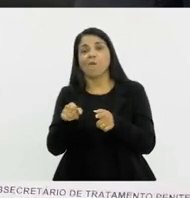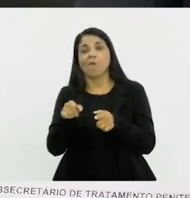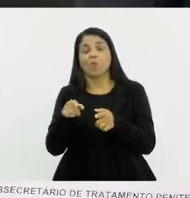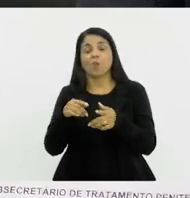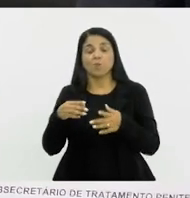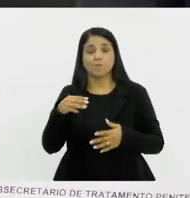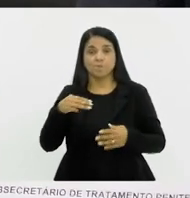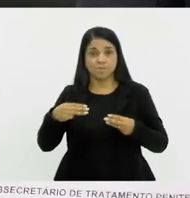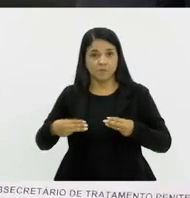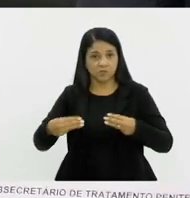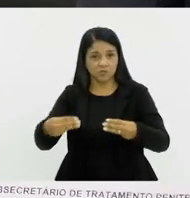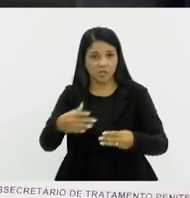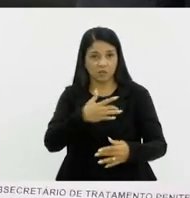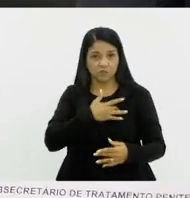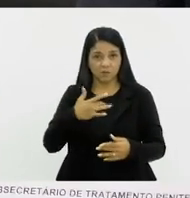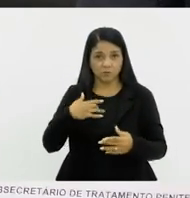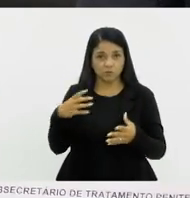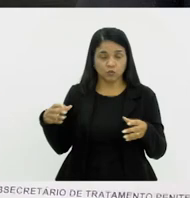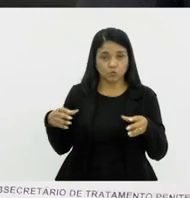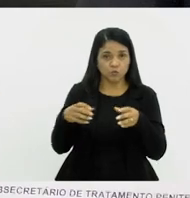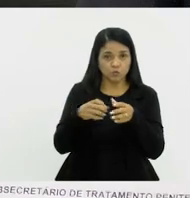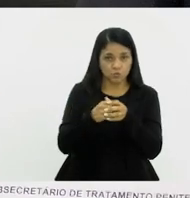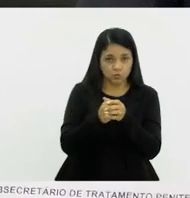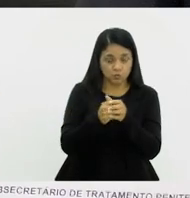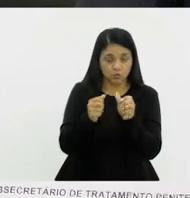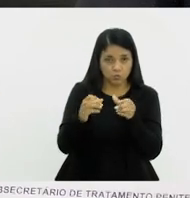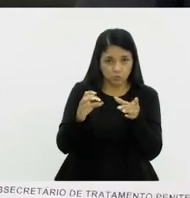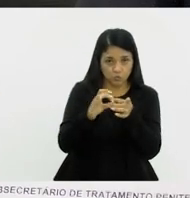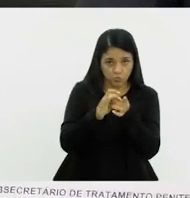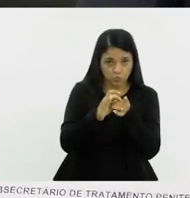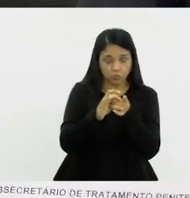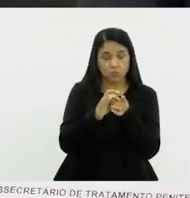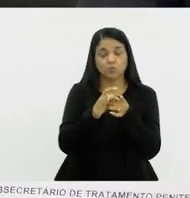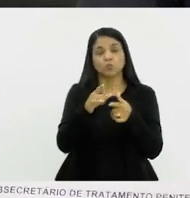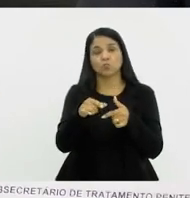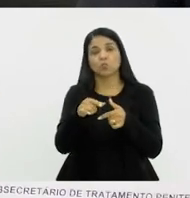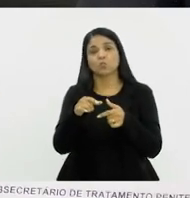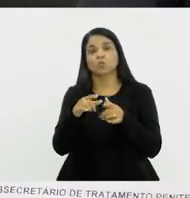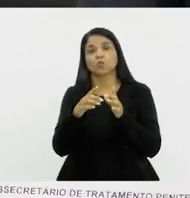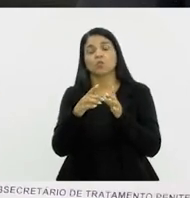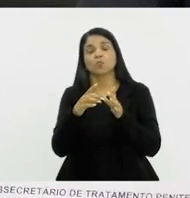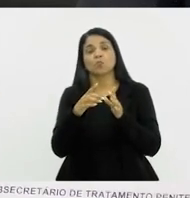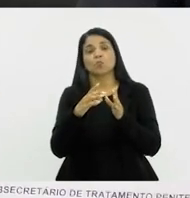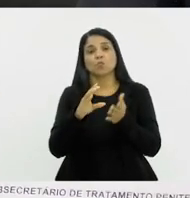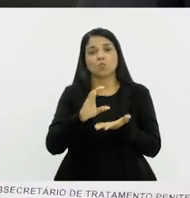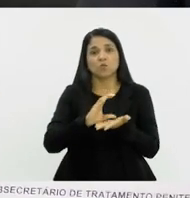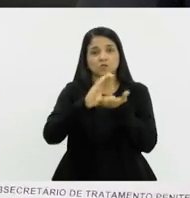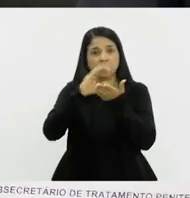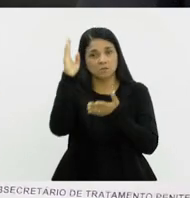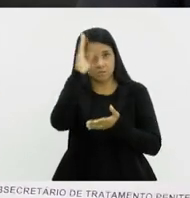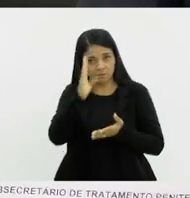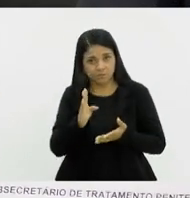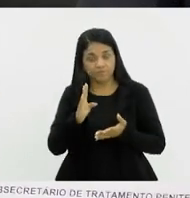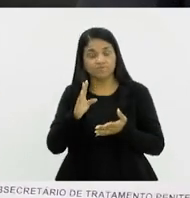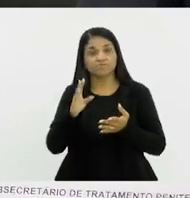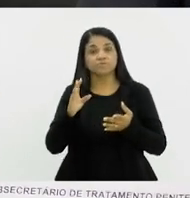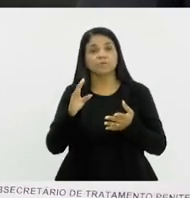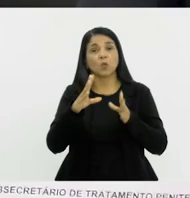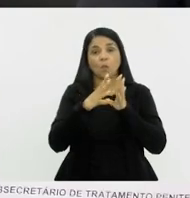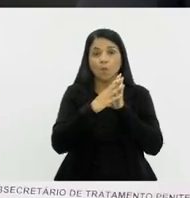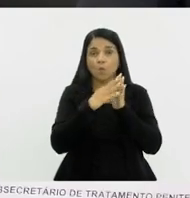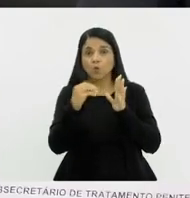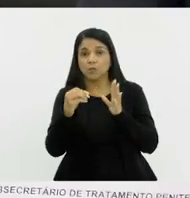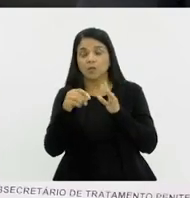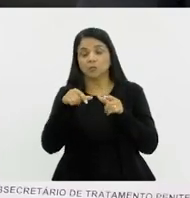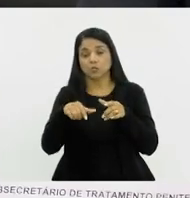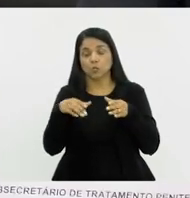Saúde, junto com o Conselho Nacional, de criar um modelo para os estados, com a realidade específica de cada estado, desse